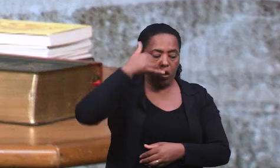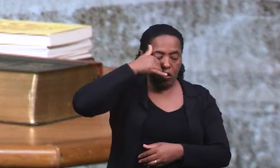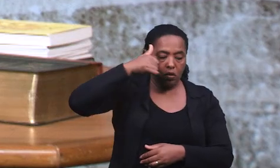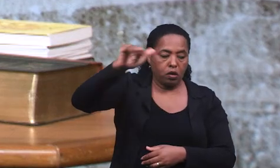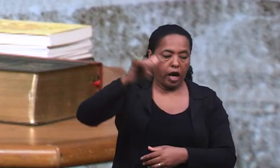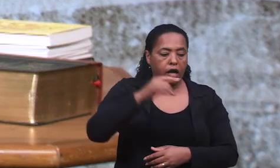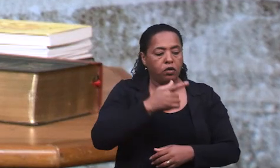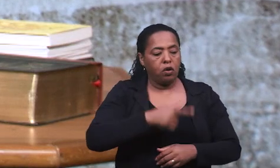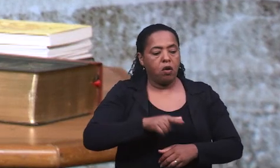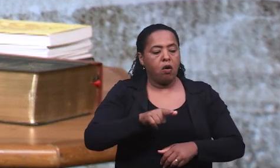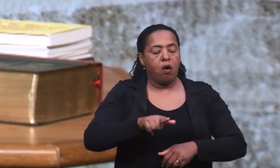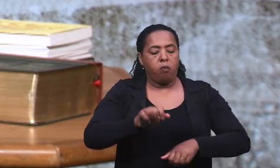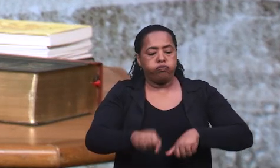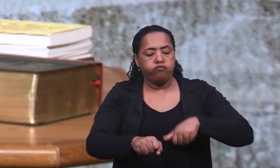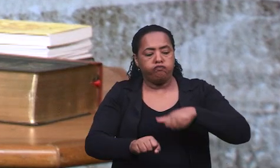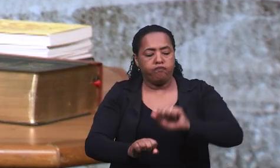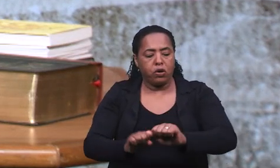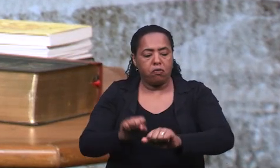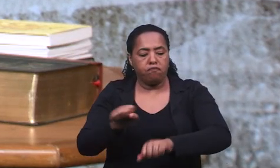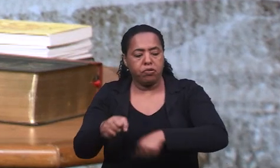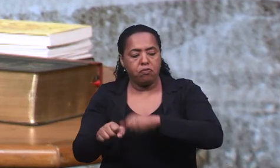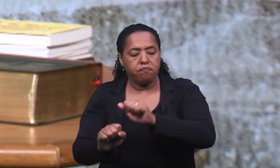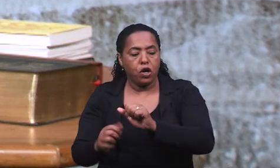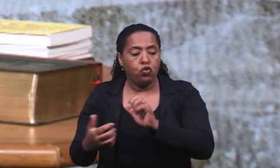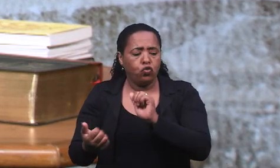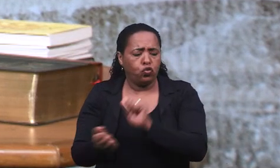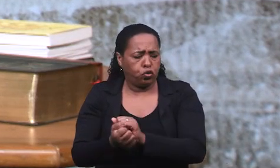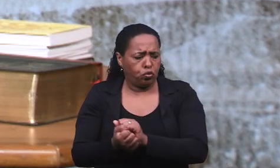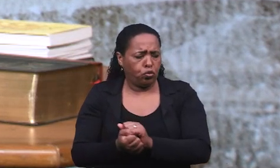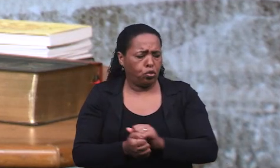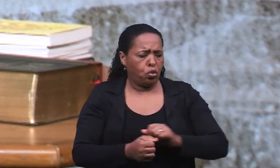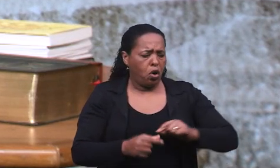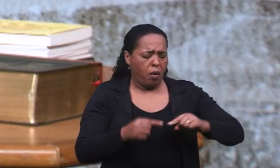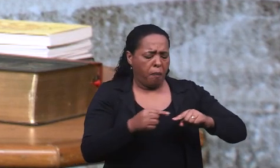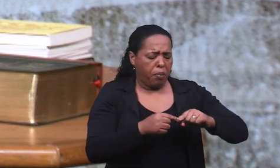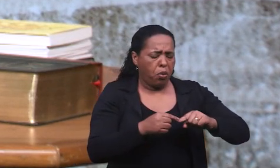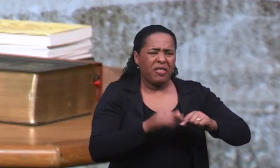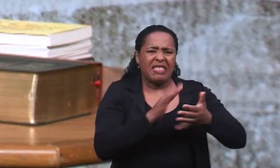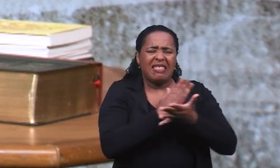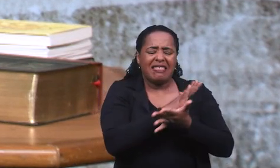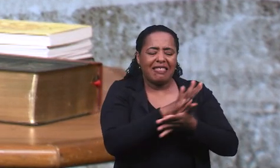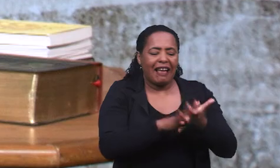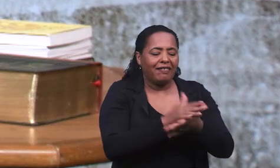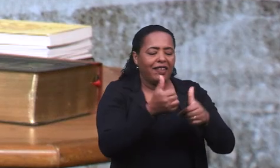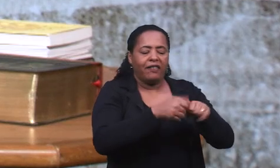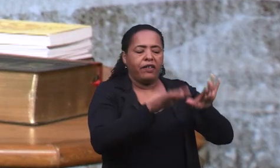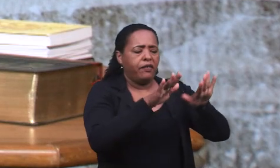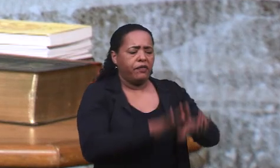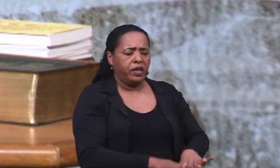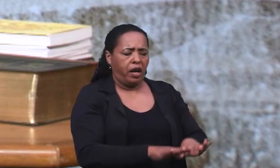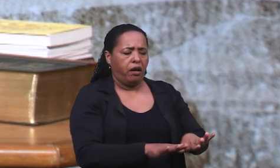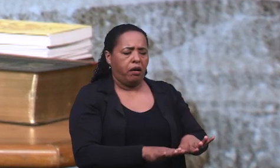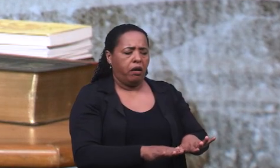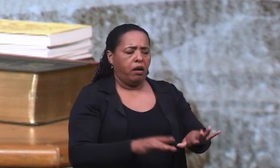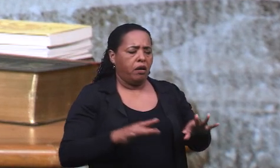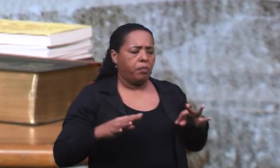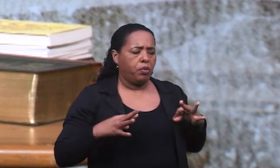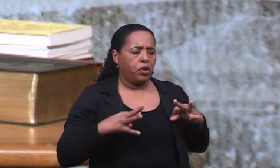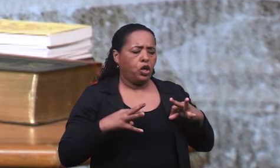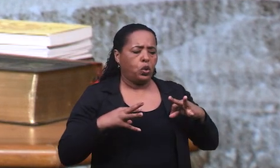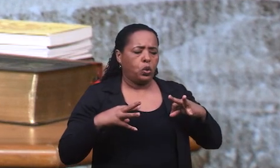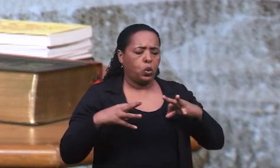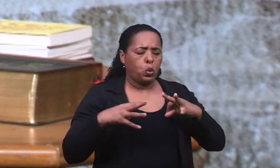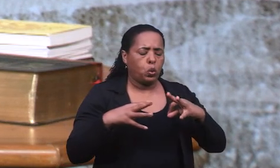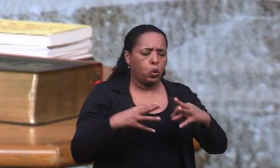há de ir conosco, nenhuma unha ficará, porque daquele havemos